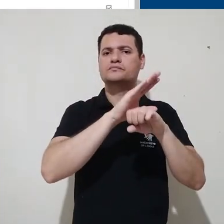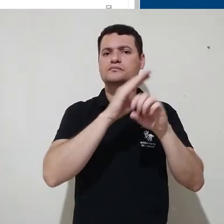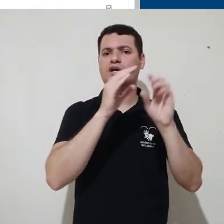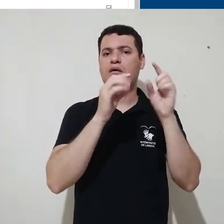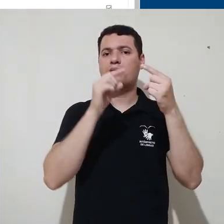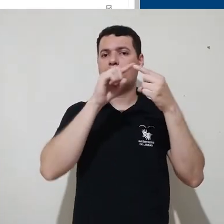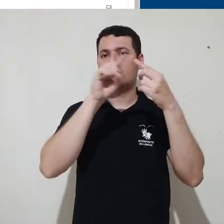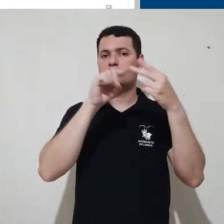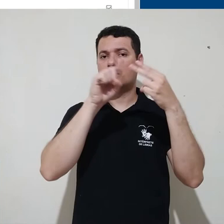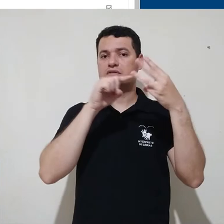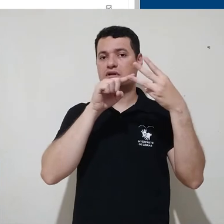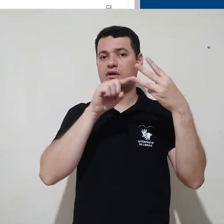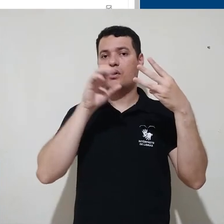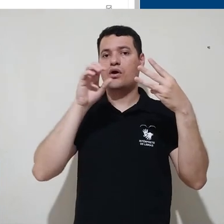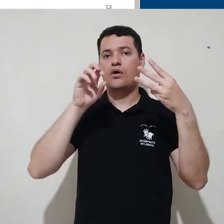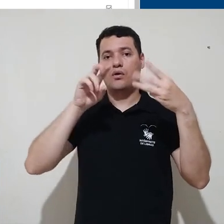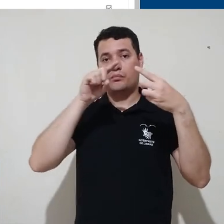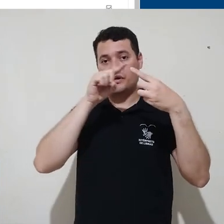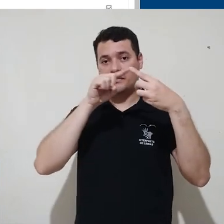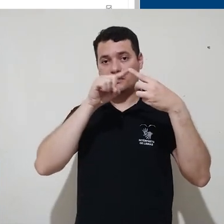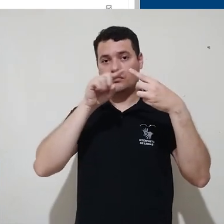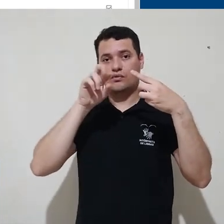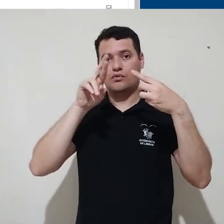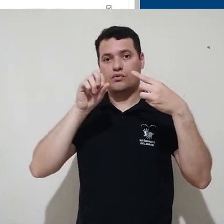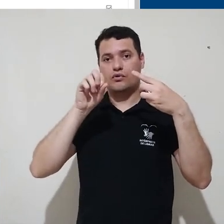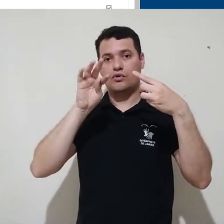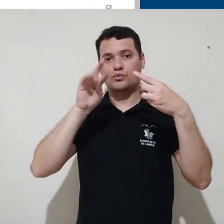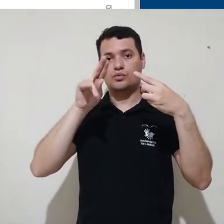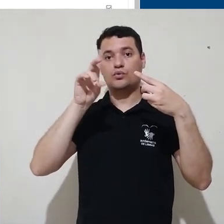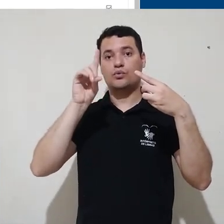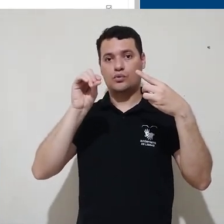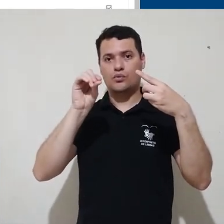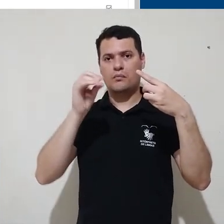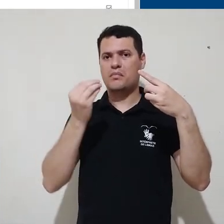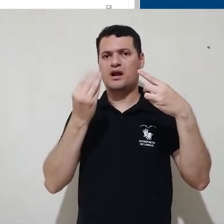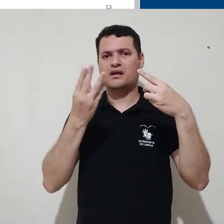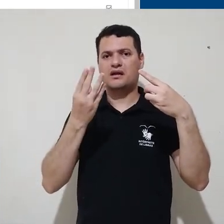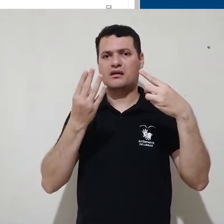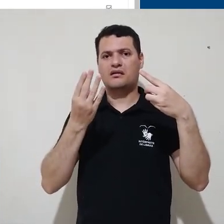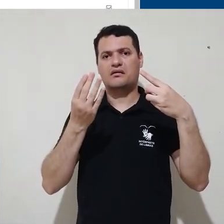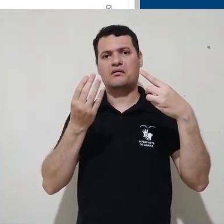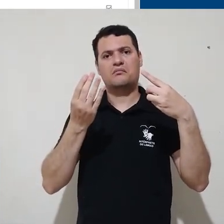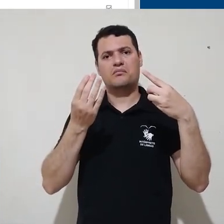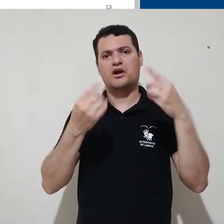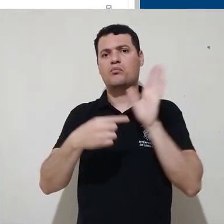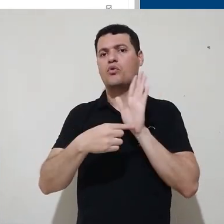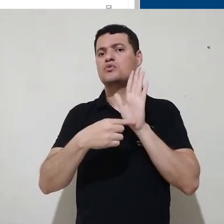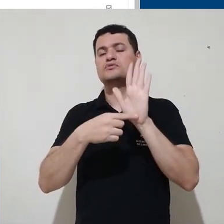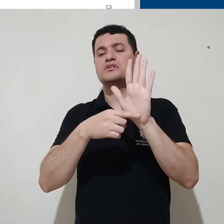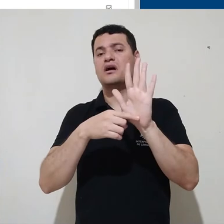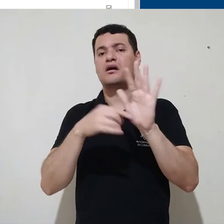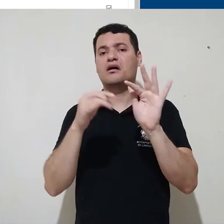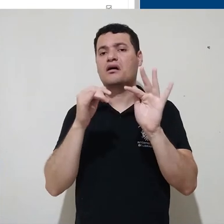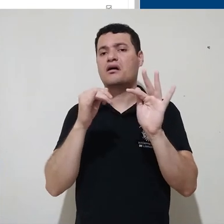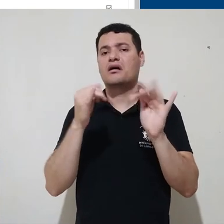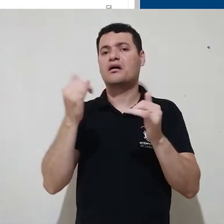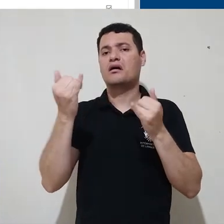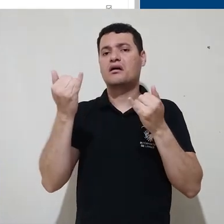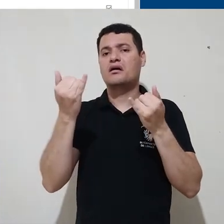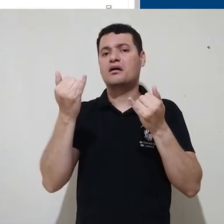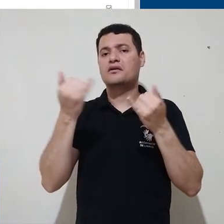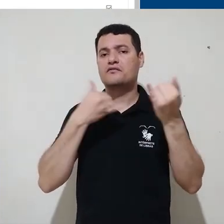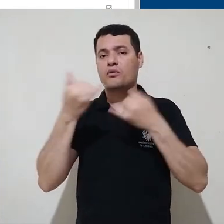curso. Primeiro, seria um rótulo. Para que servem rótulos? Para inserir